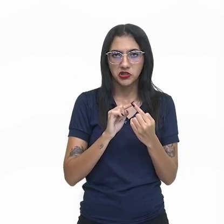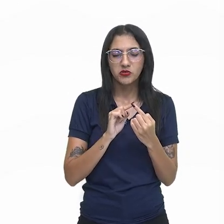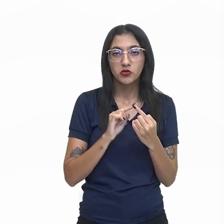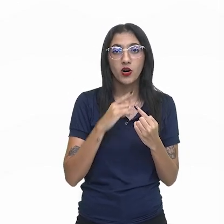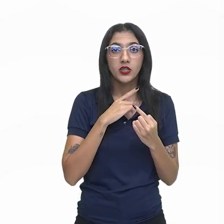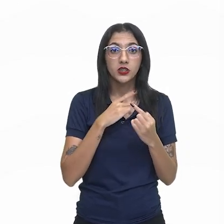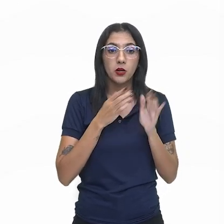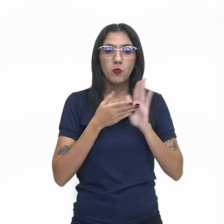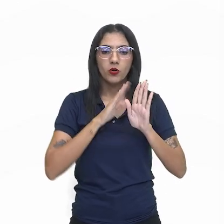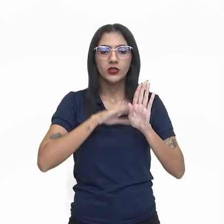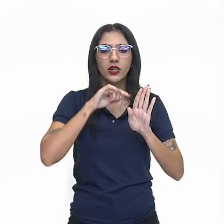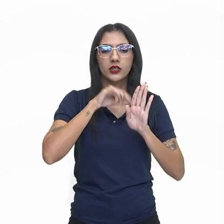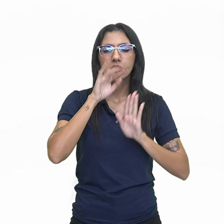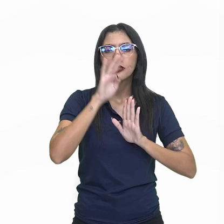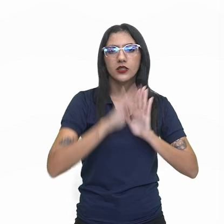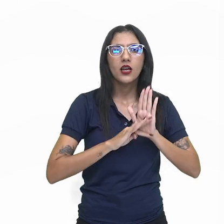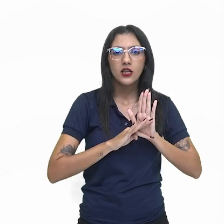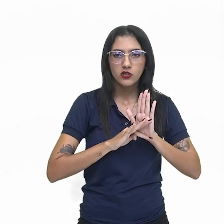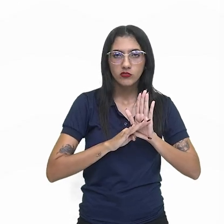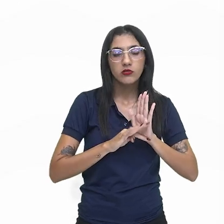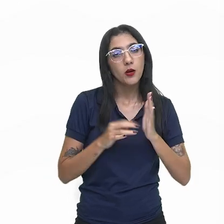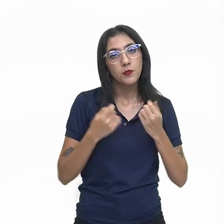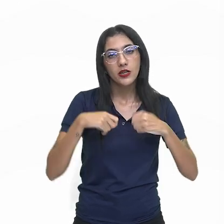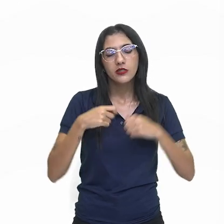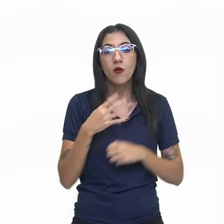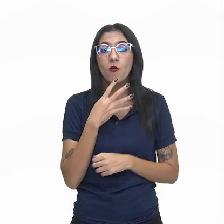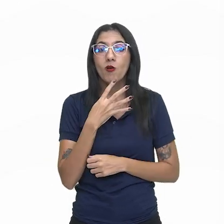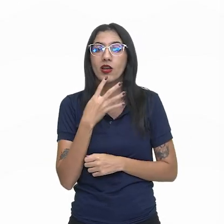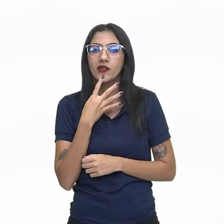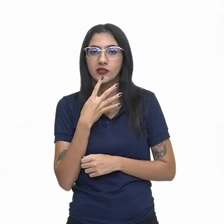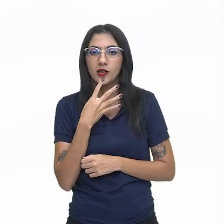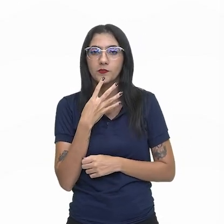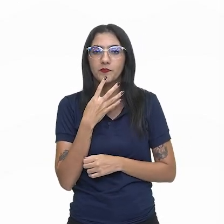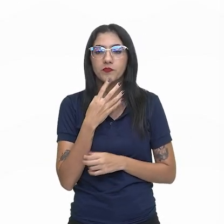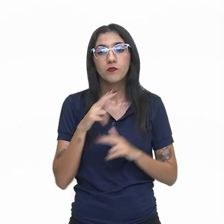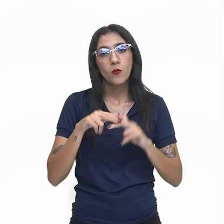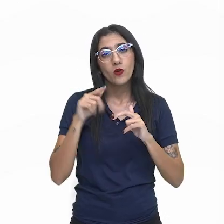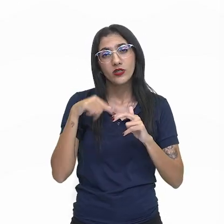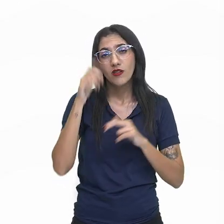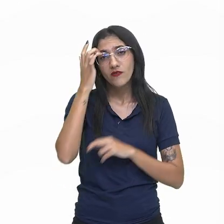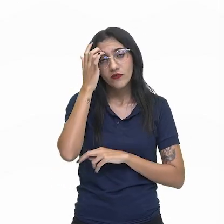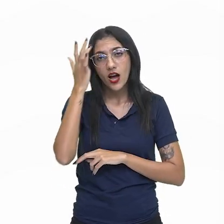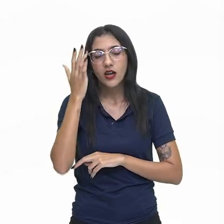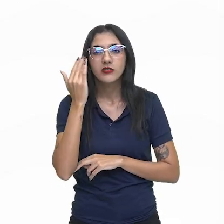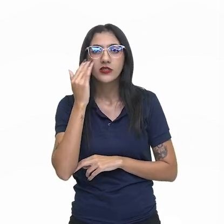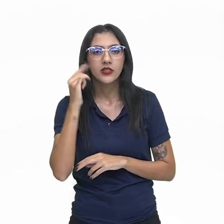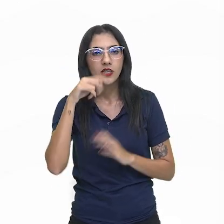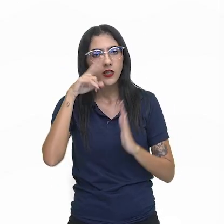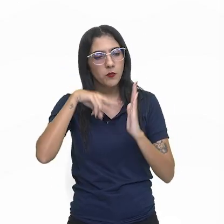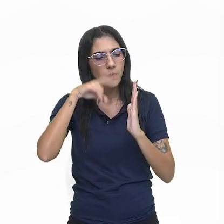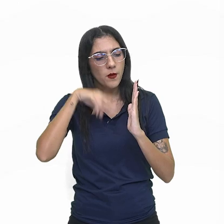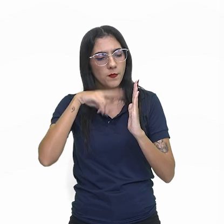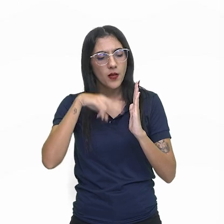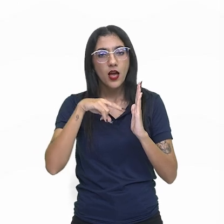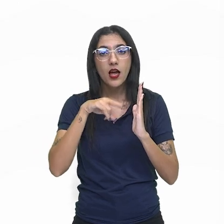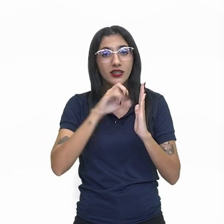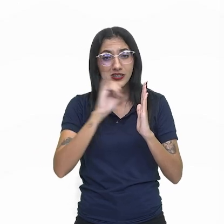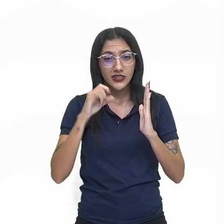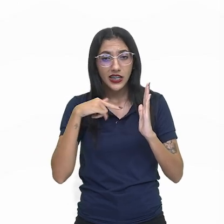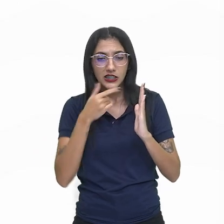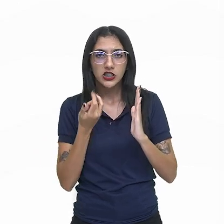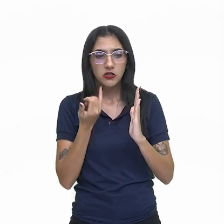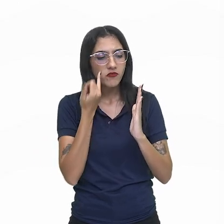por trás, né, a conhecer esses elementos, é mais fácil compreender o texto, podendo antecipar